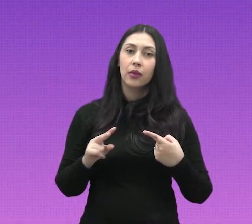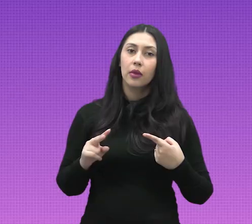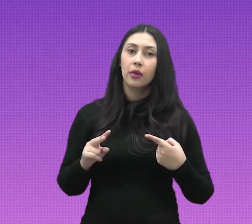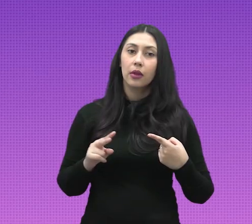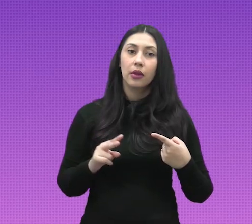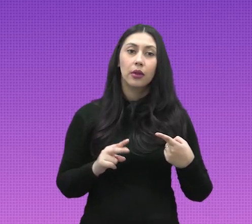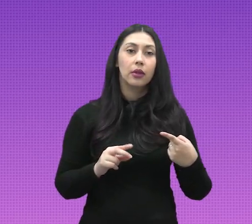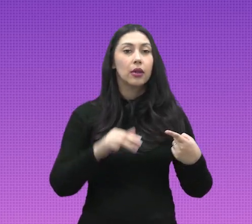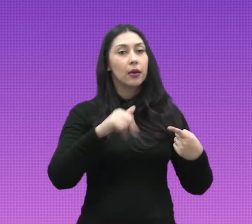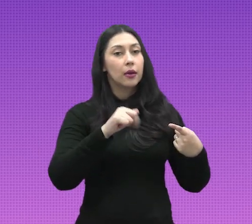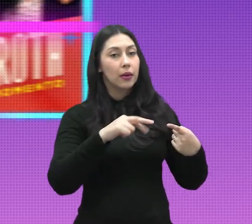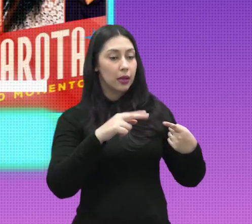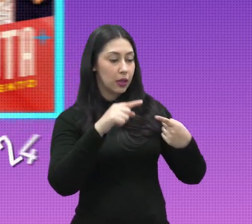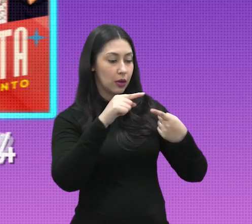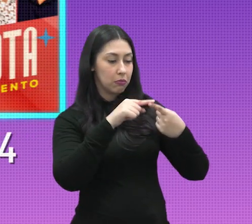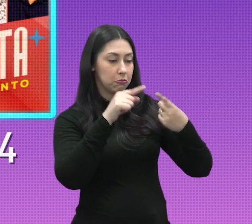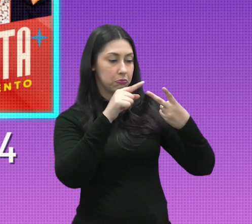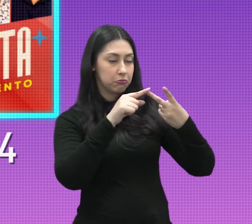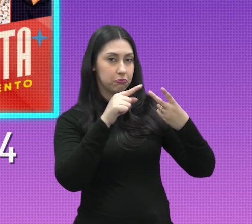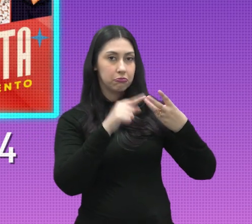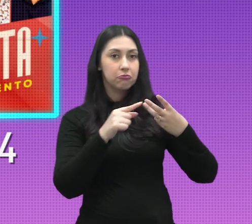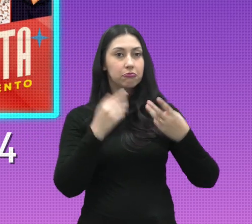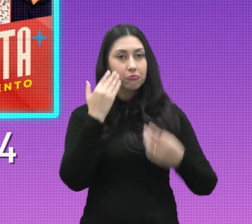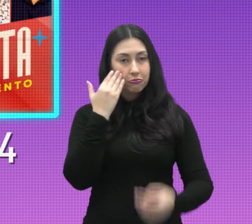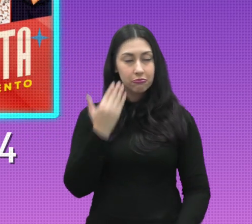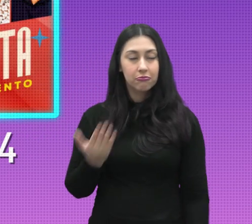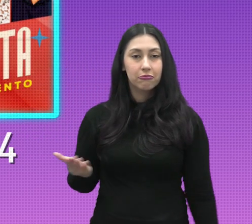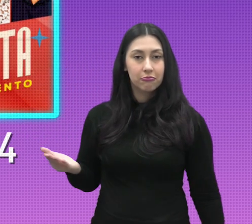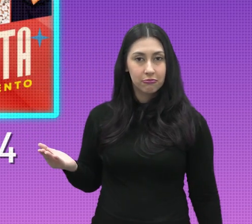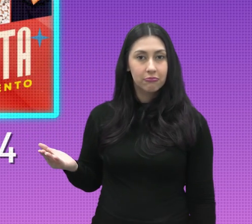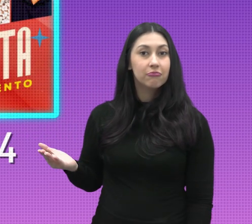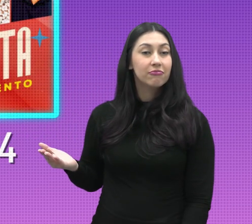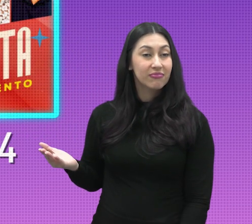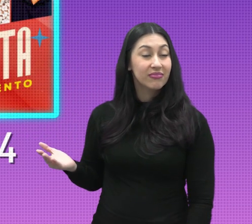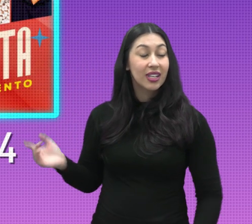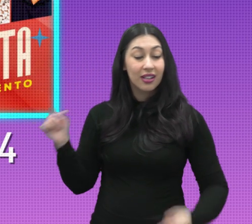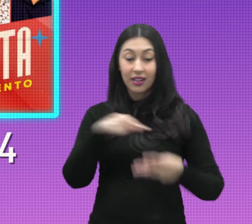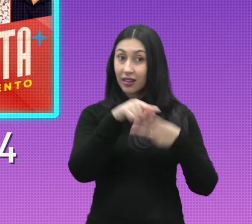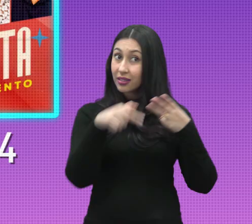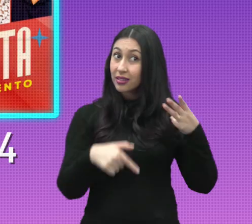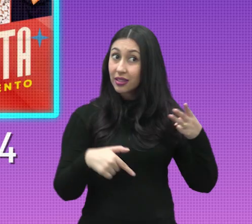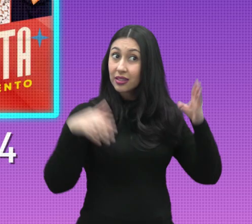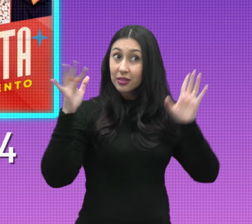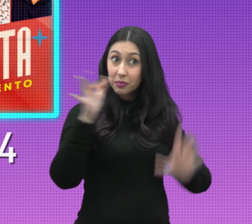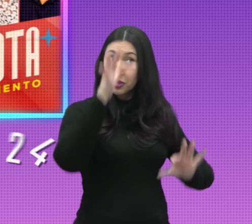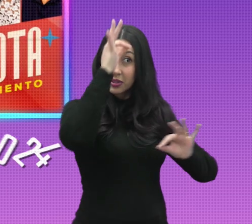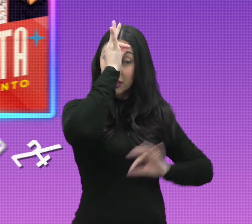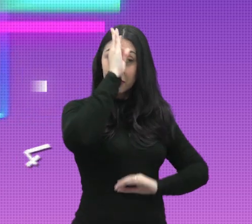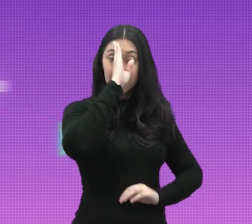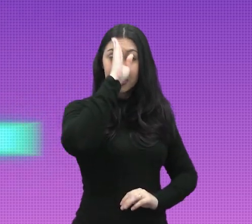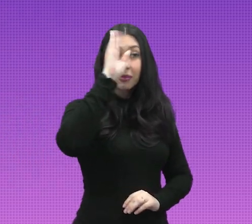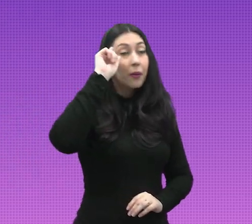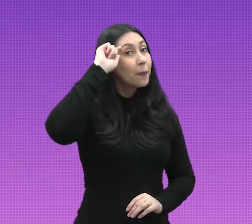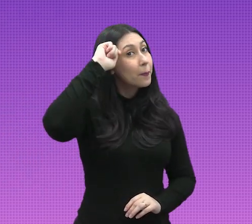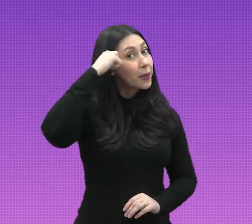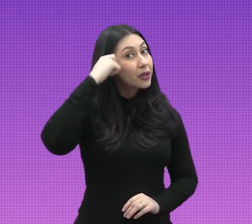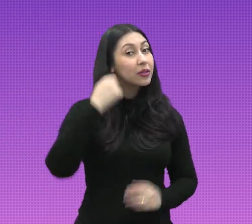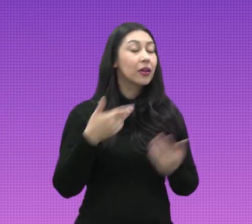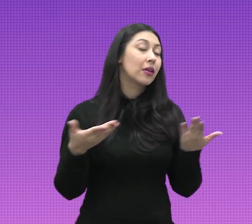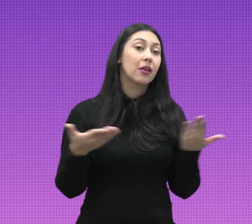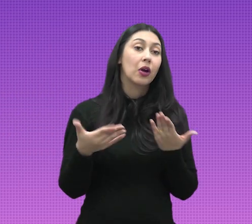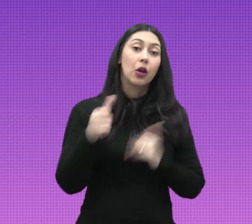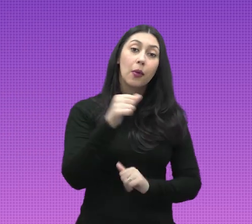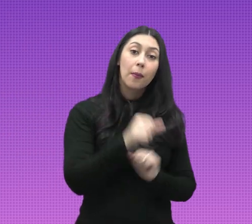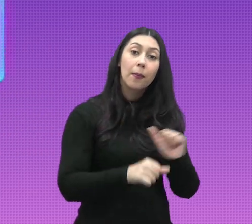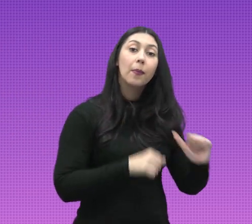caso... Mania de Você, Volta por Cima e Garota do Momento, né? Todas tinham protagonistas negras. Agora, então, né,